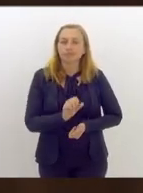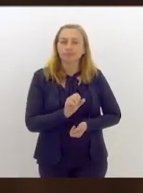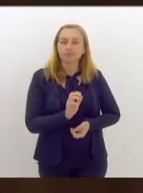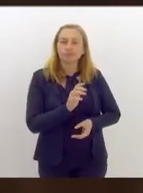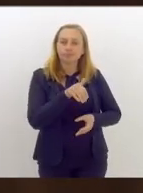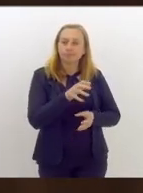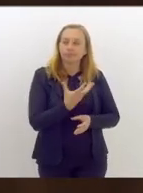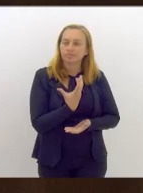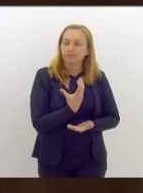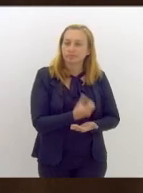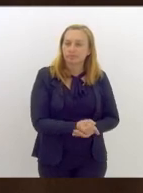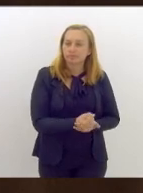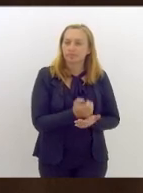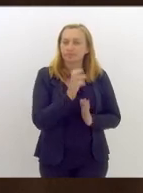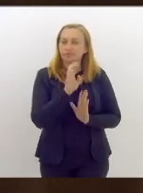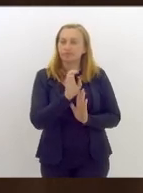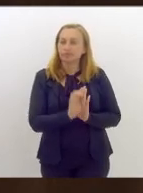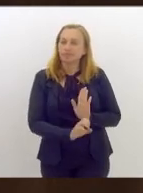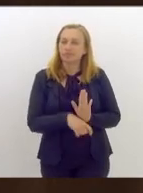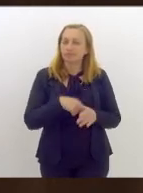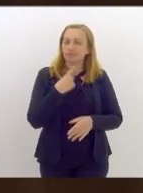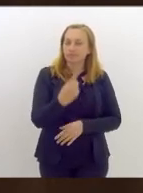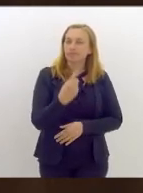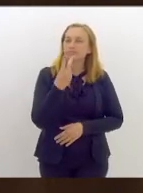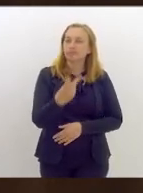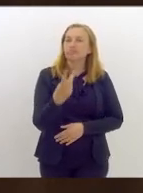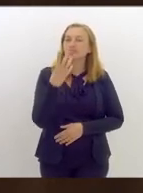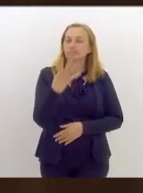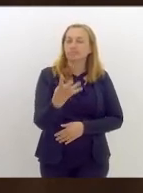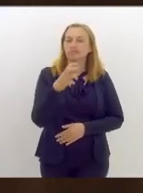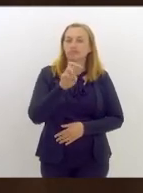favorável às emendas 1, 2,